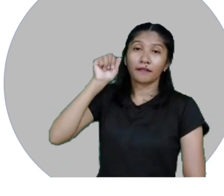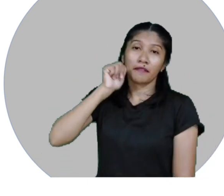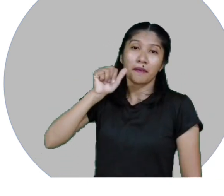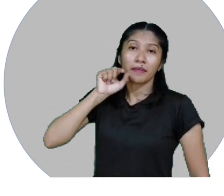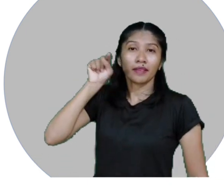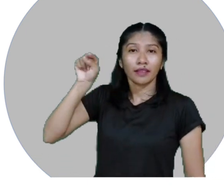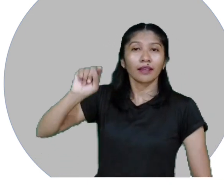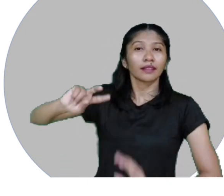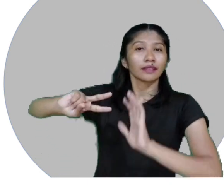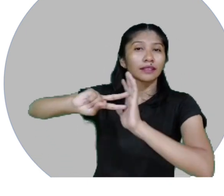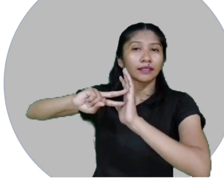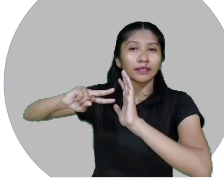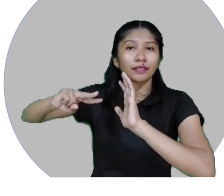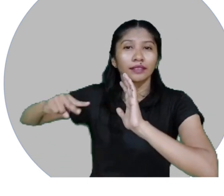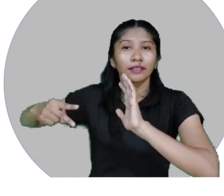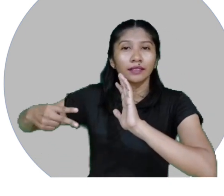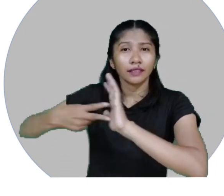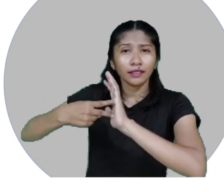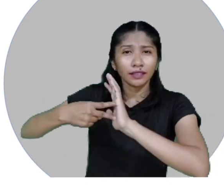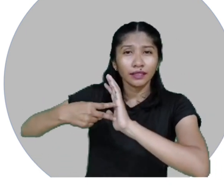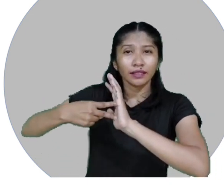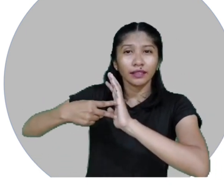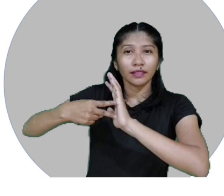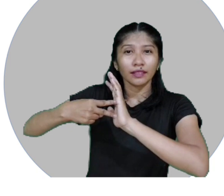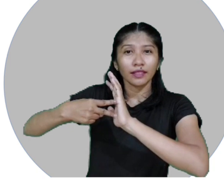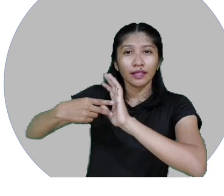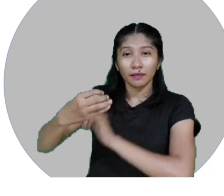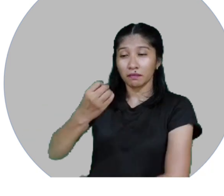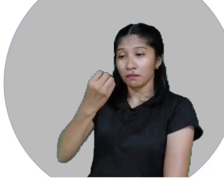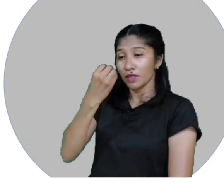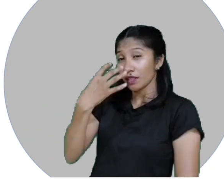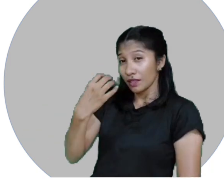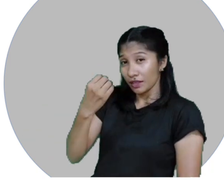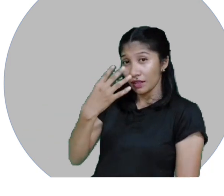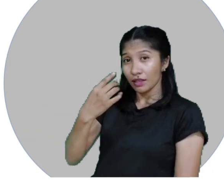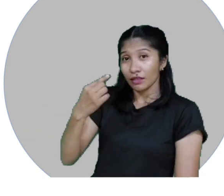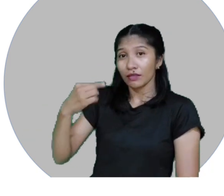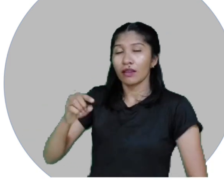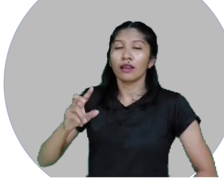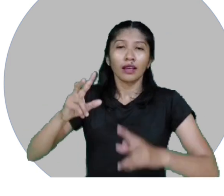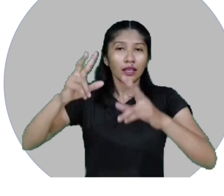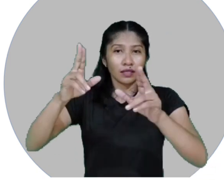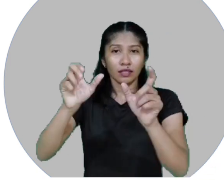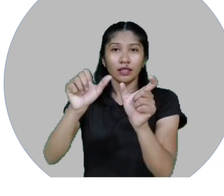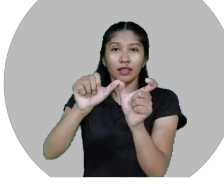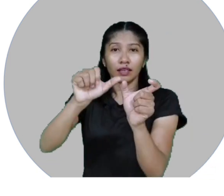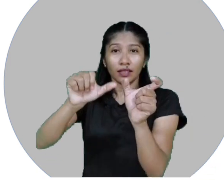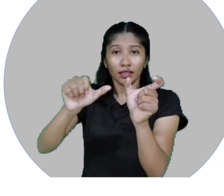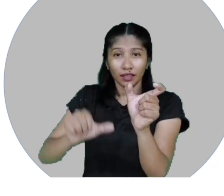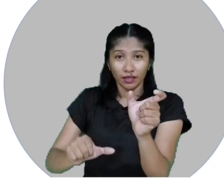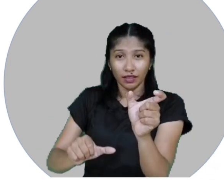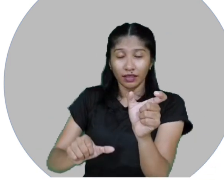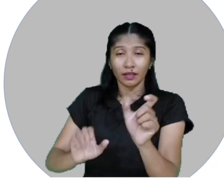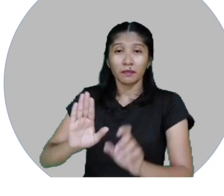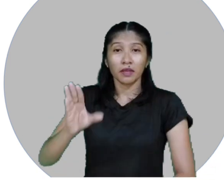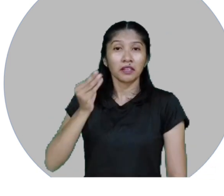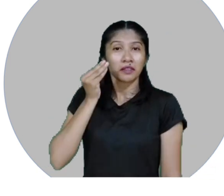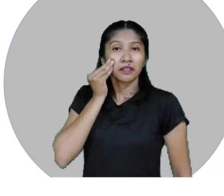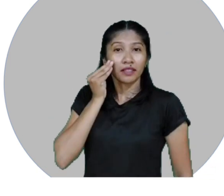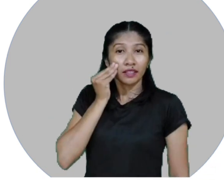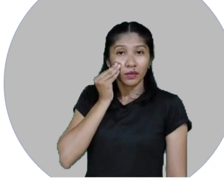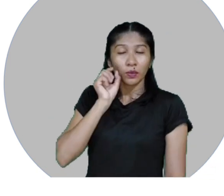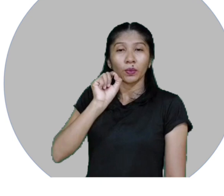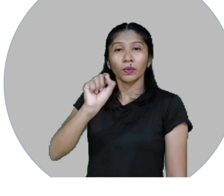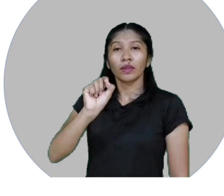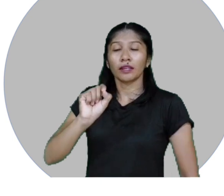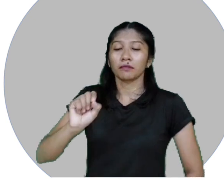que significa retrato, aparência. Assim é a sua declinação. Observe que